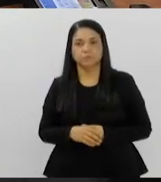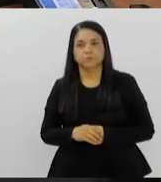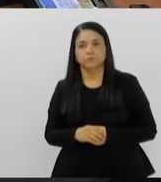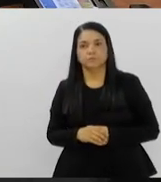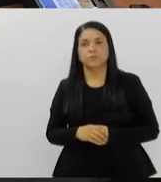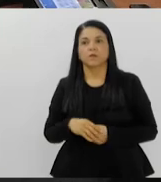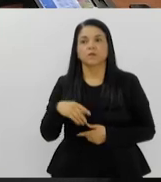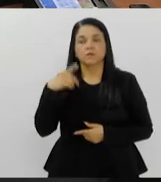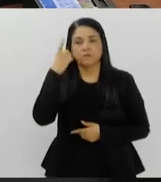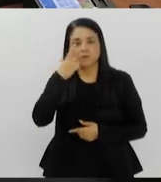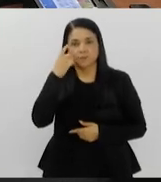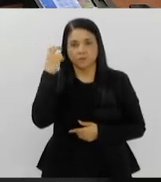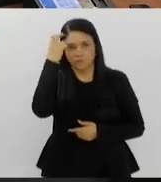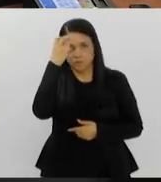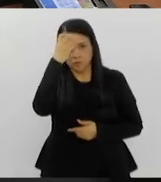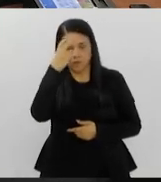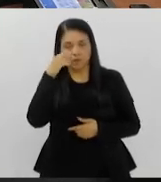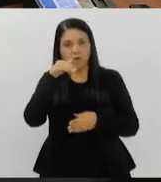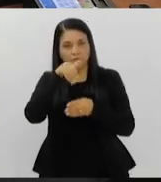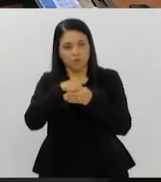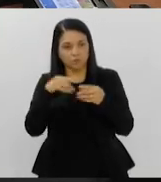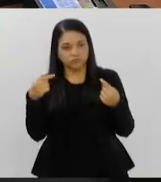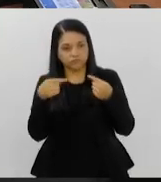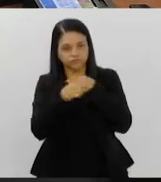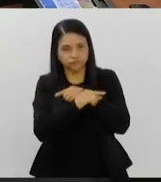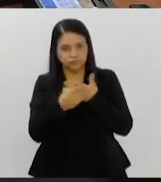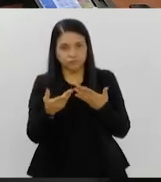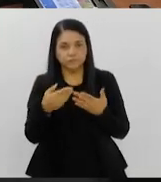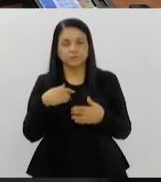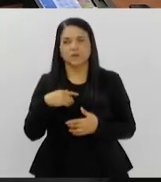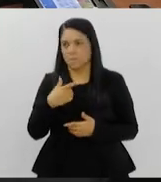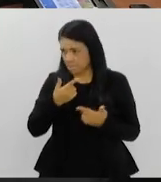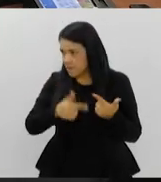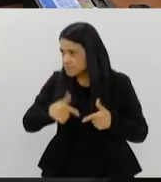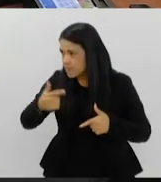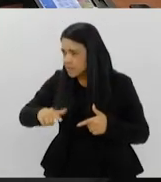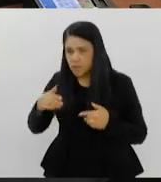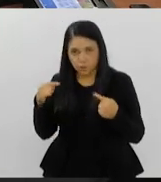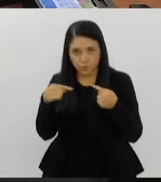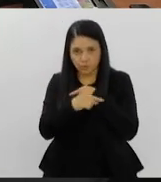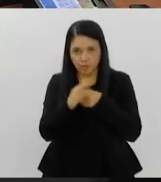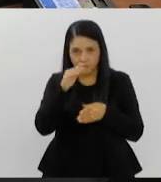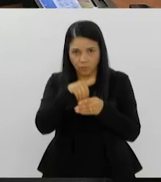Deputada Verônica também. Mais algum deputado contrário?